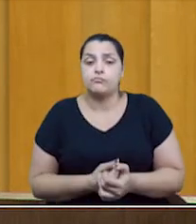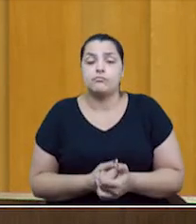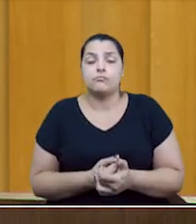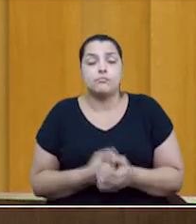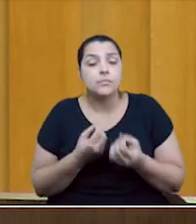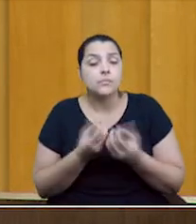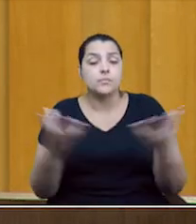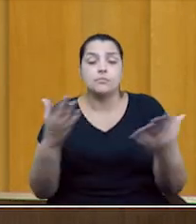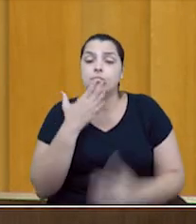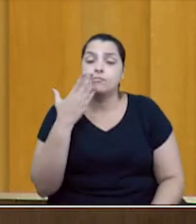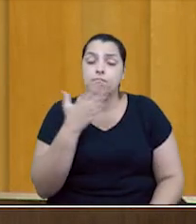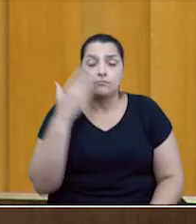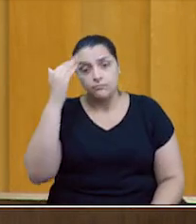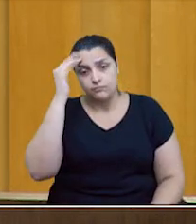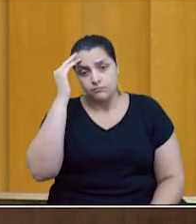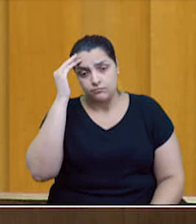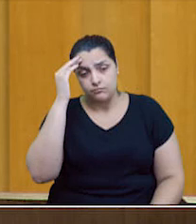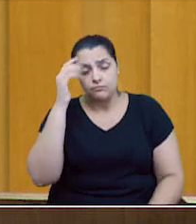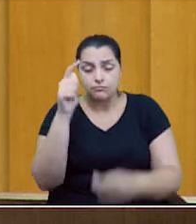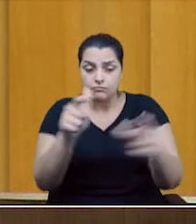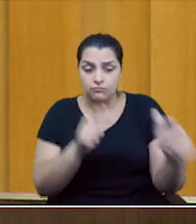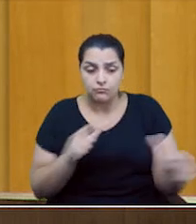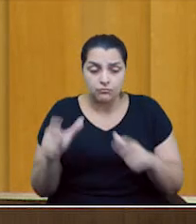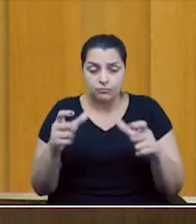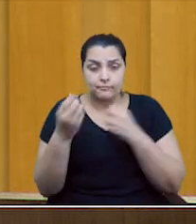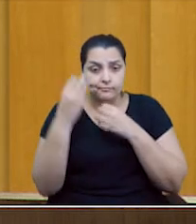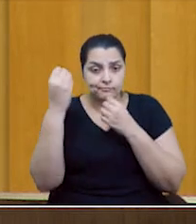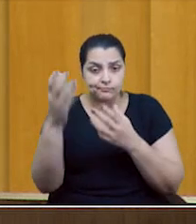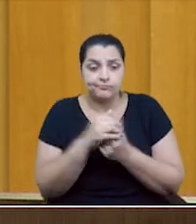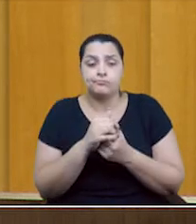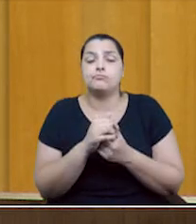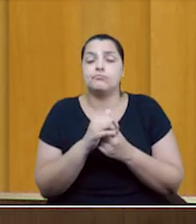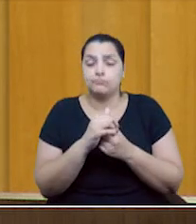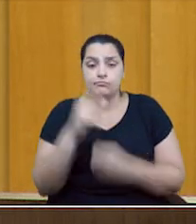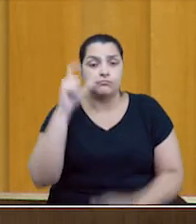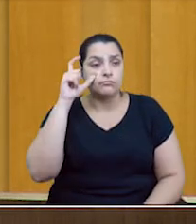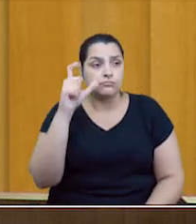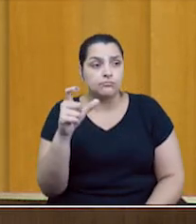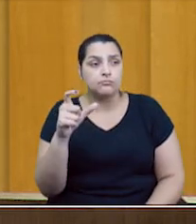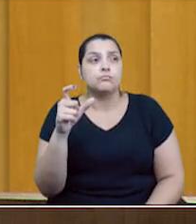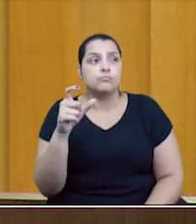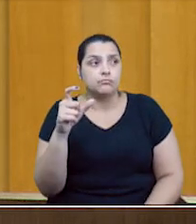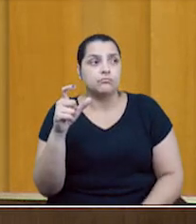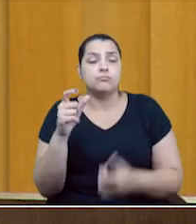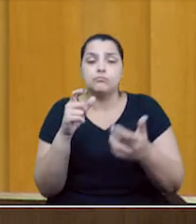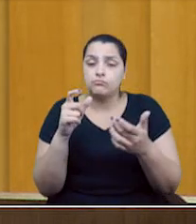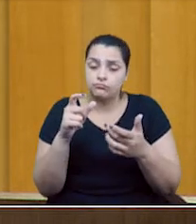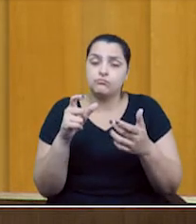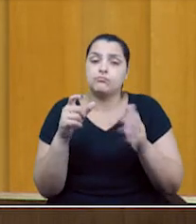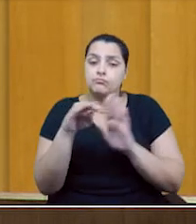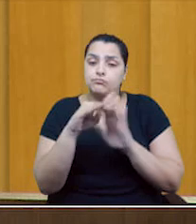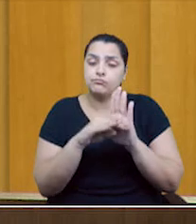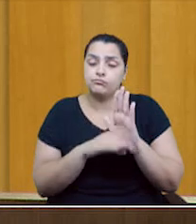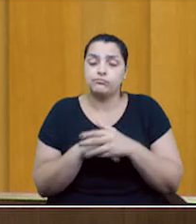o entendimento e a localização das informações de interesse da sociedade nos portais públicos. Então, o Tribunal